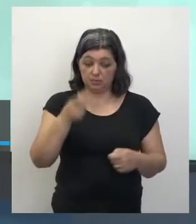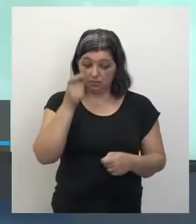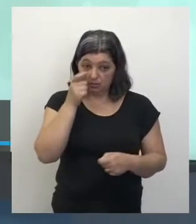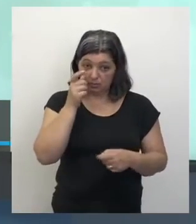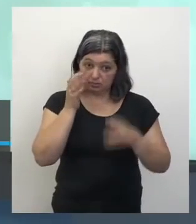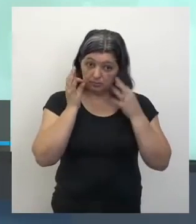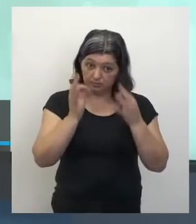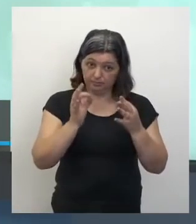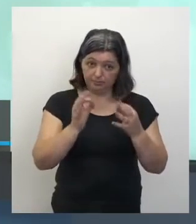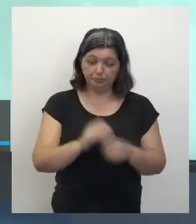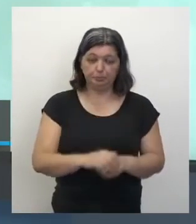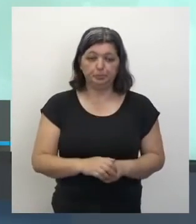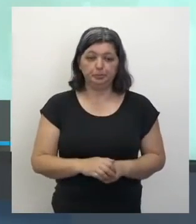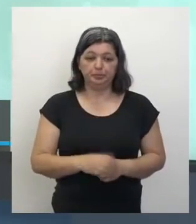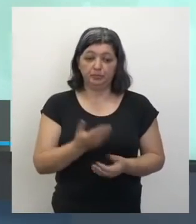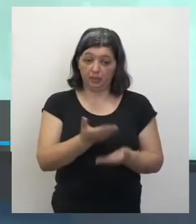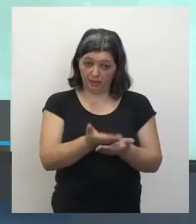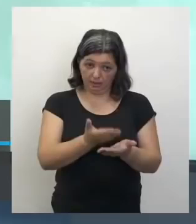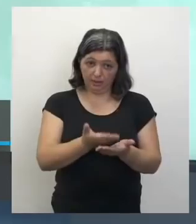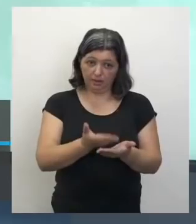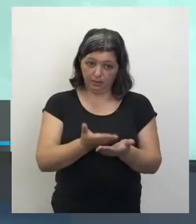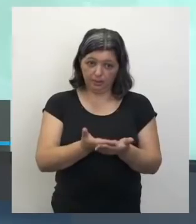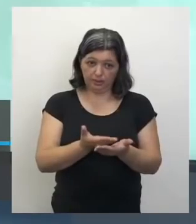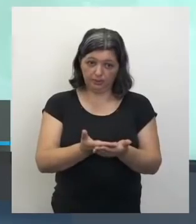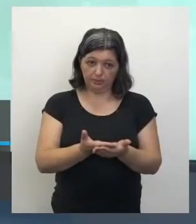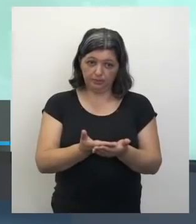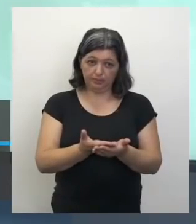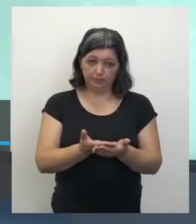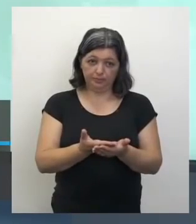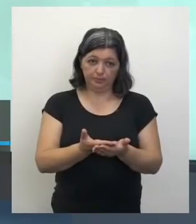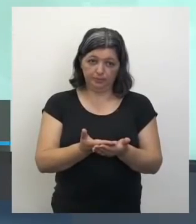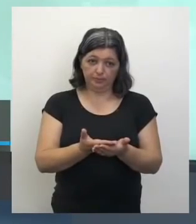estão, assim, bastante